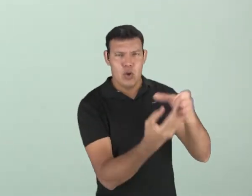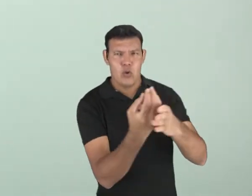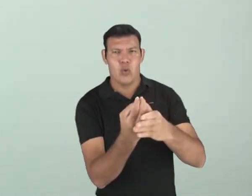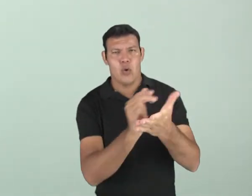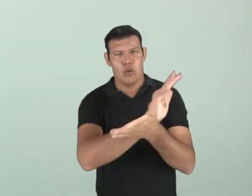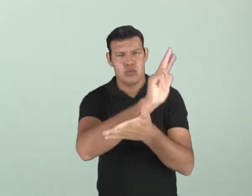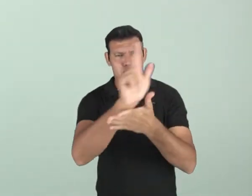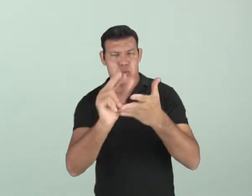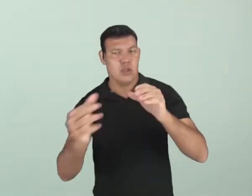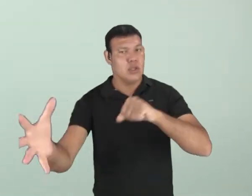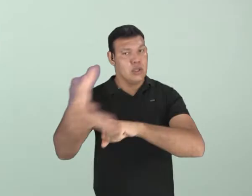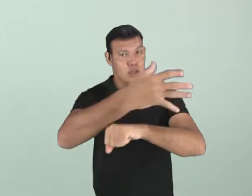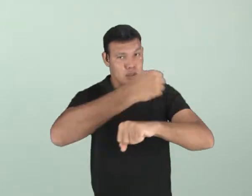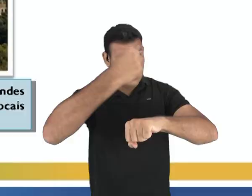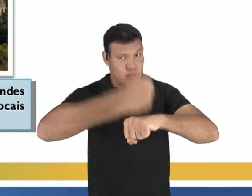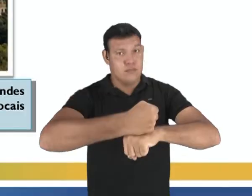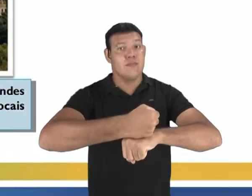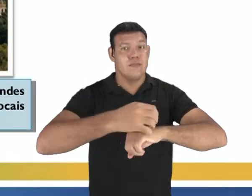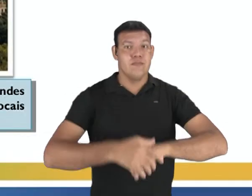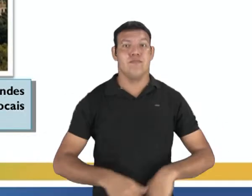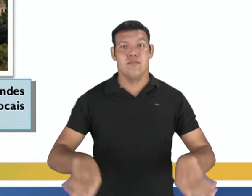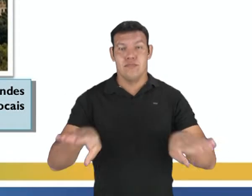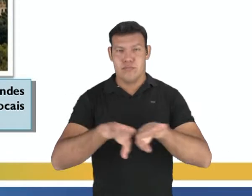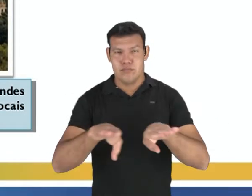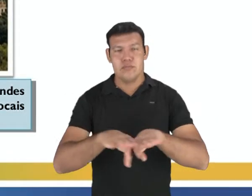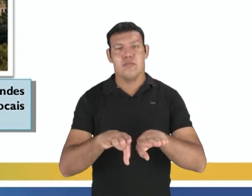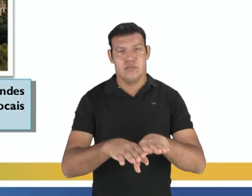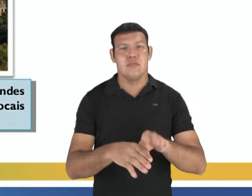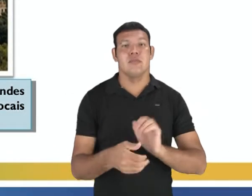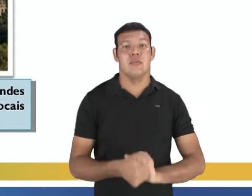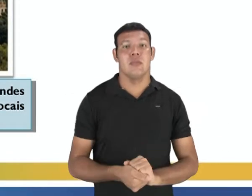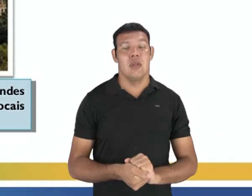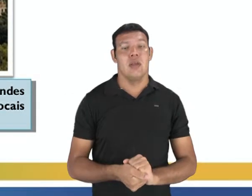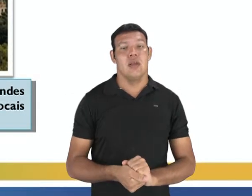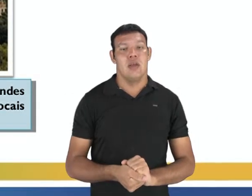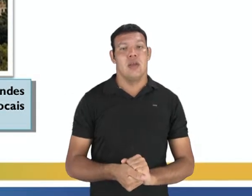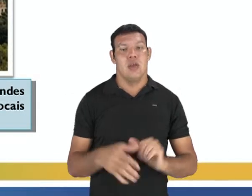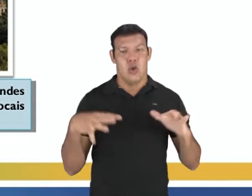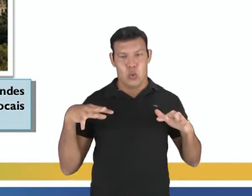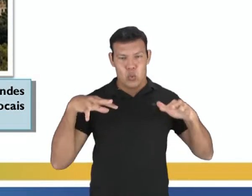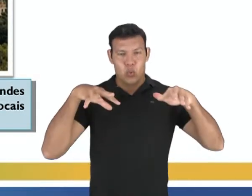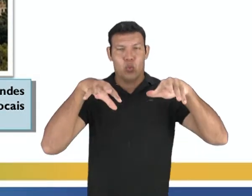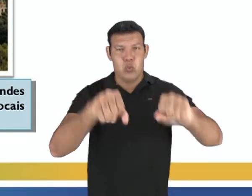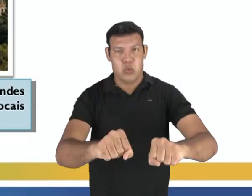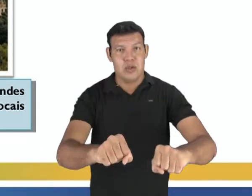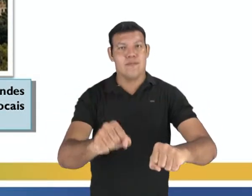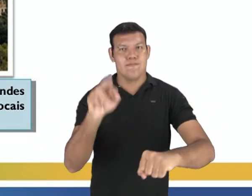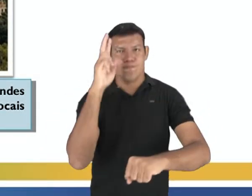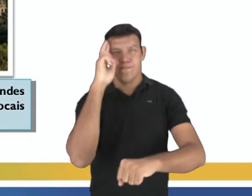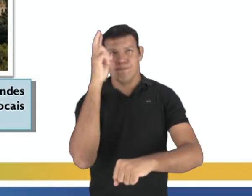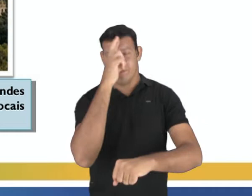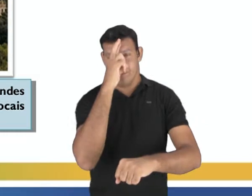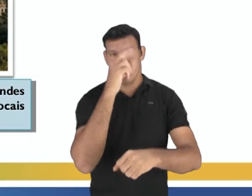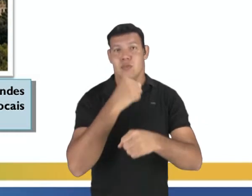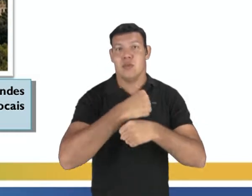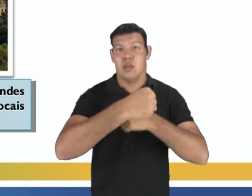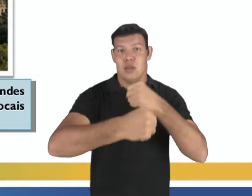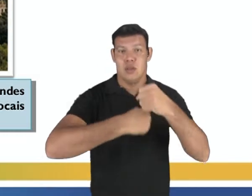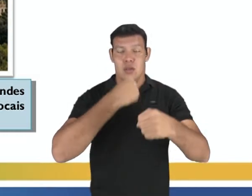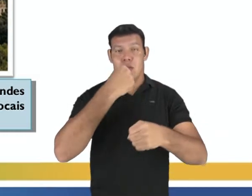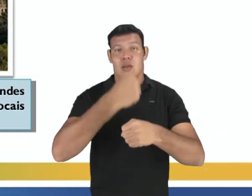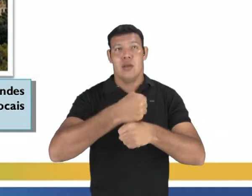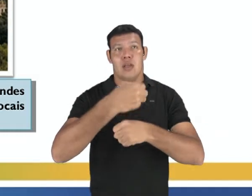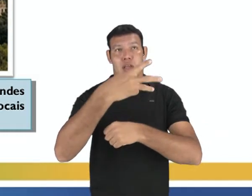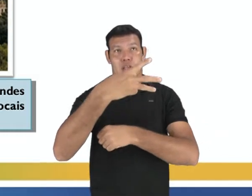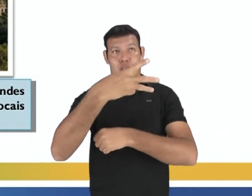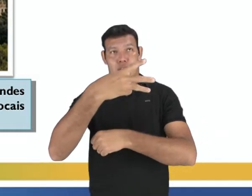tá, pessoal? A gente tem a ocupação histórica da Grécia, né? Que ela data de 3.000 anos antes de